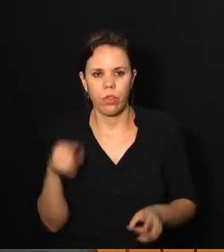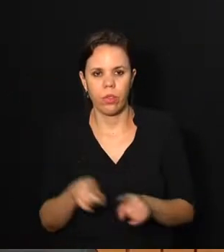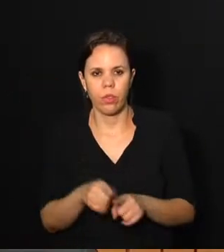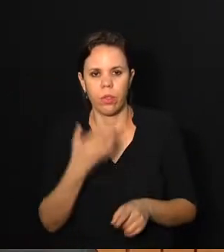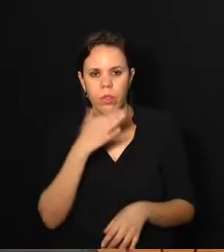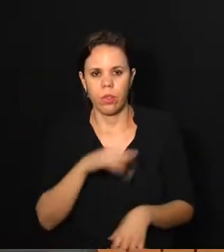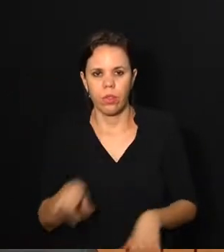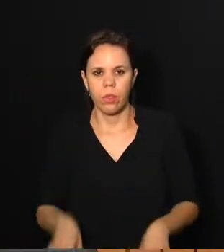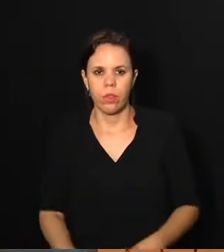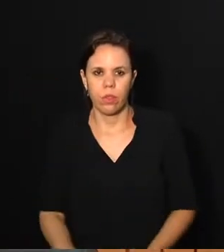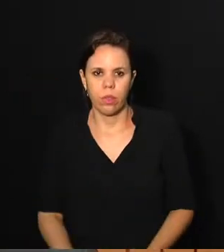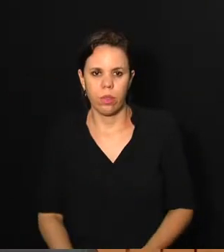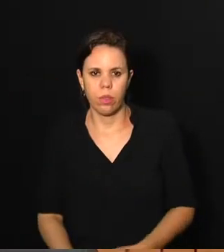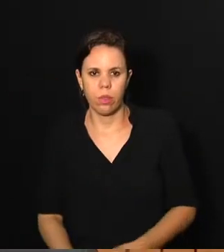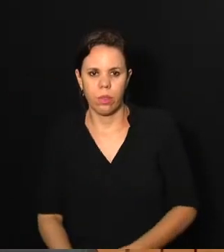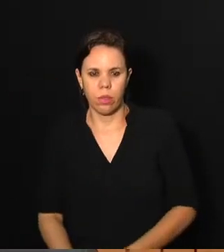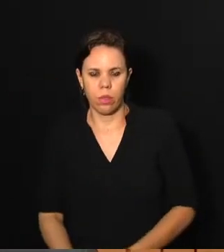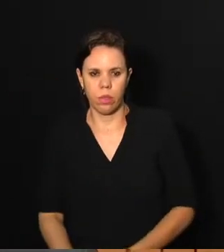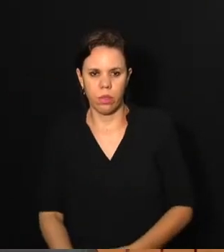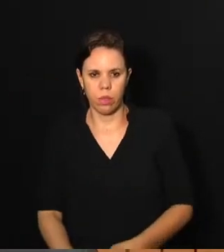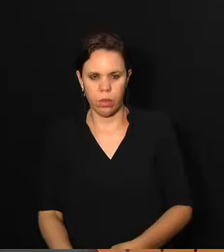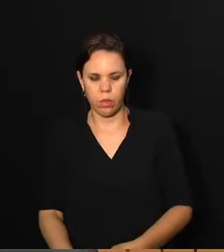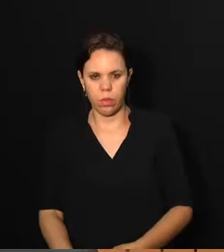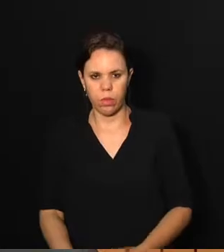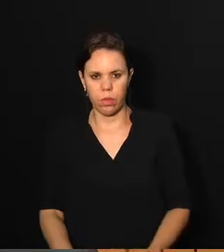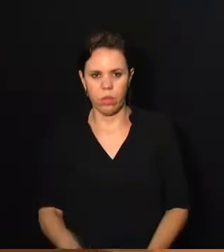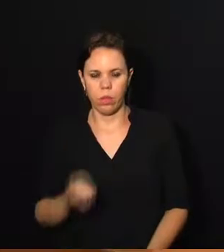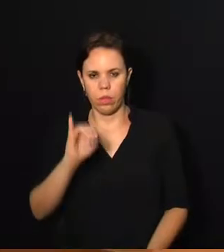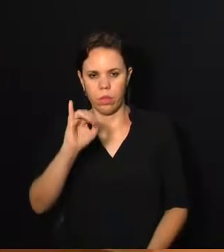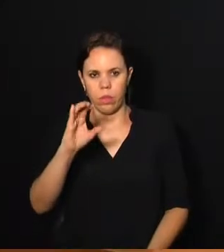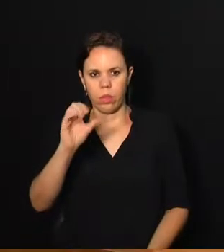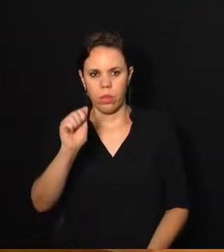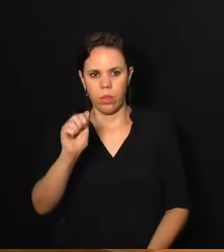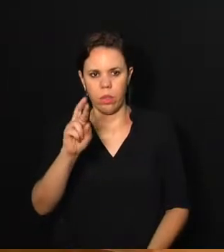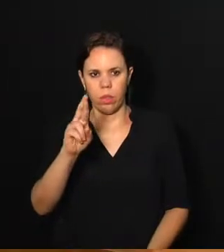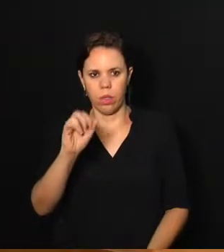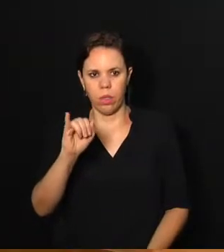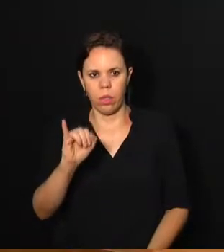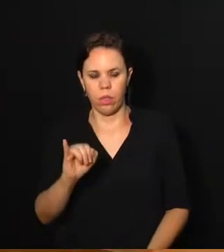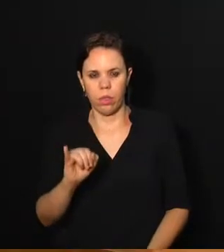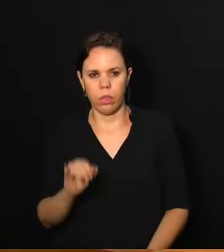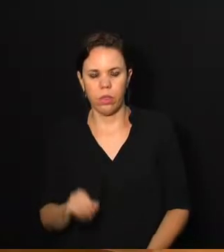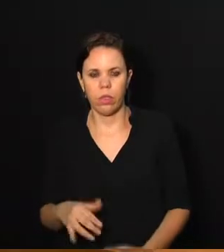as crianças. Jardim Icaraí.